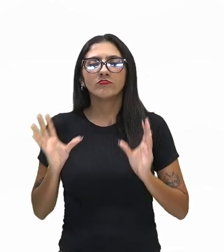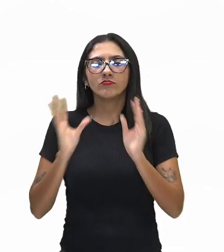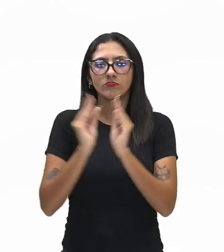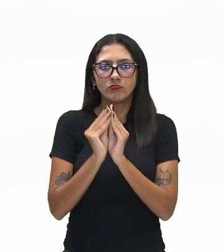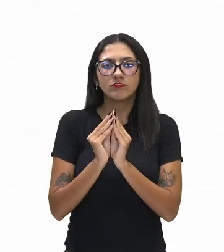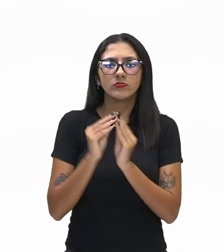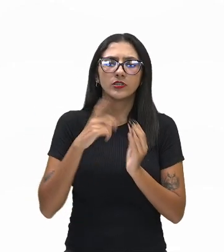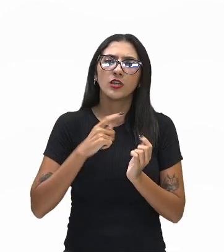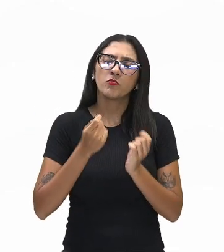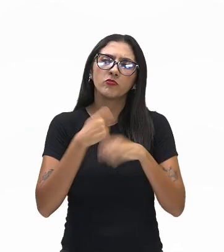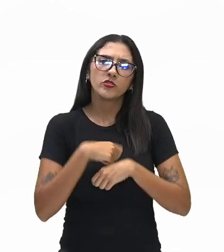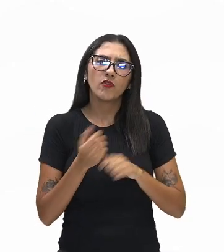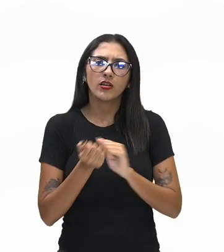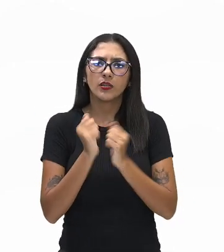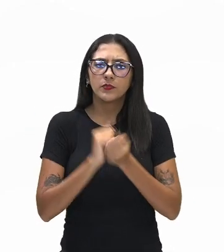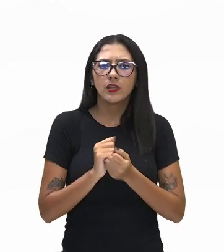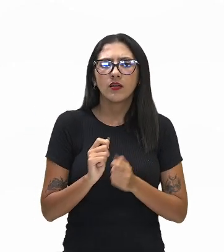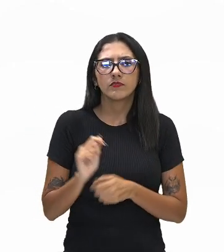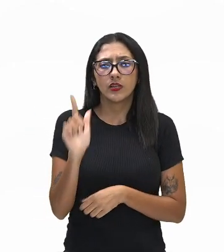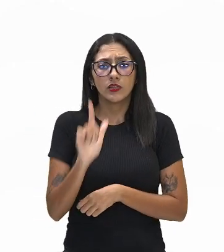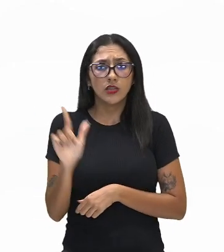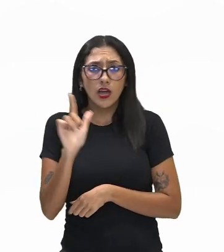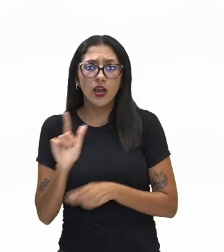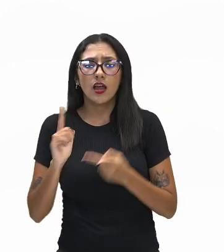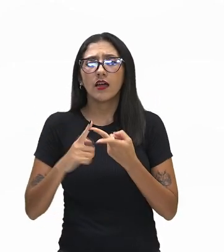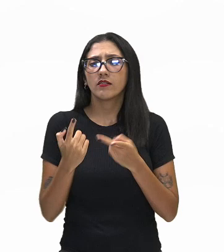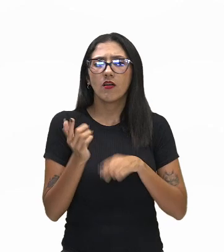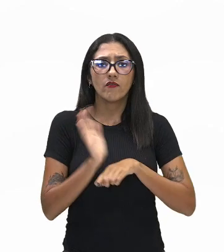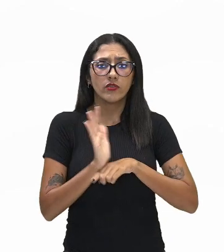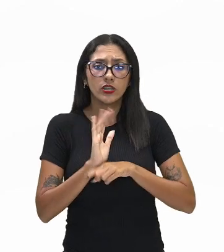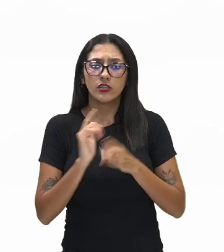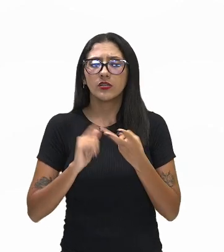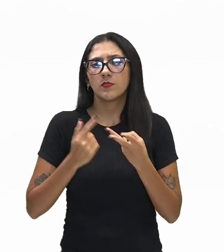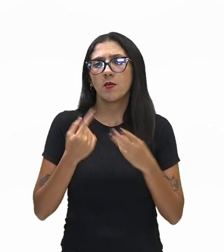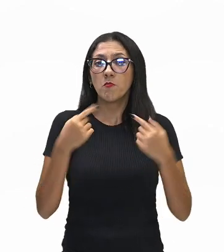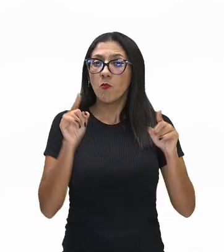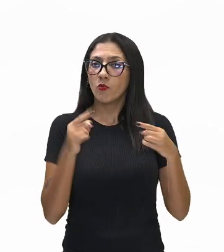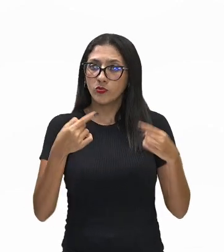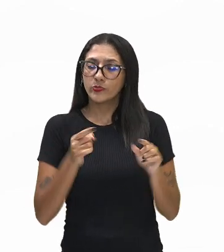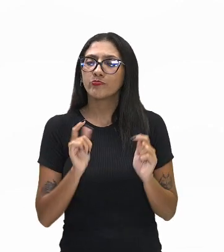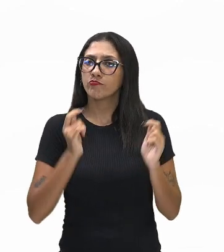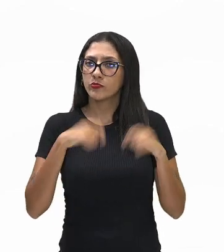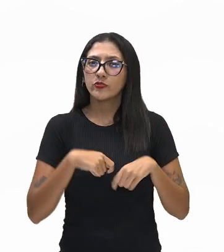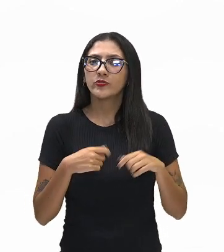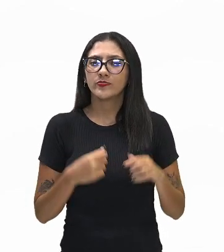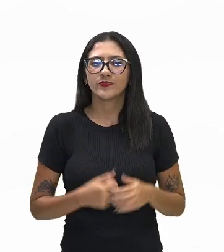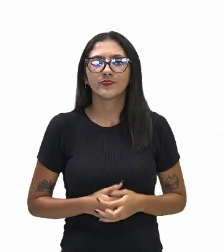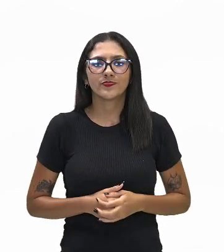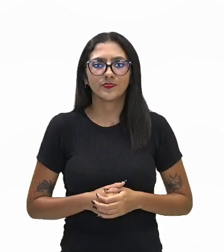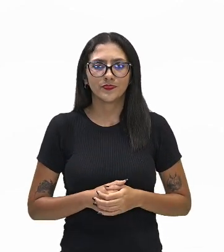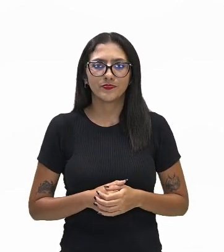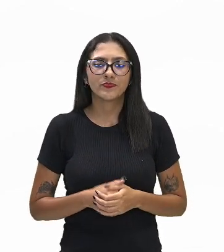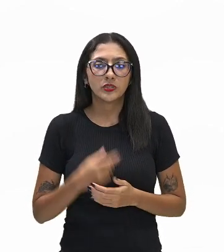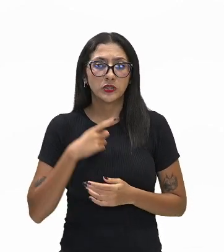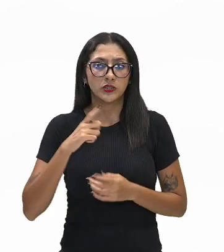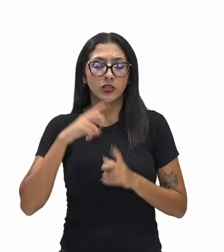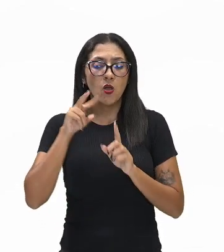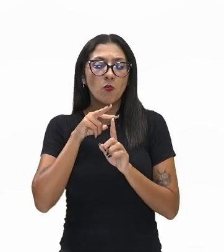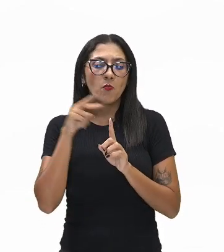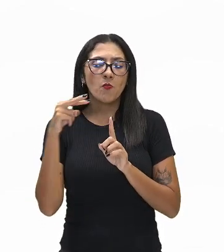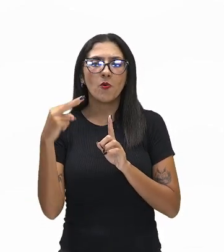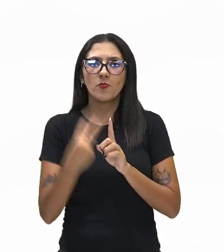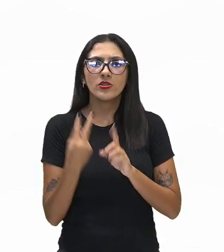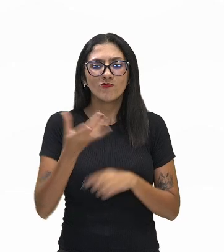obra, como a literária, cinematográfica, musical, né? Então, ela vai ter esse olhar